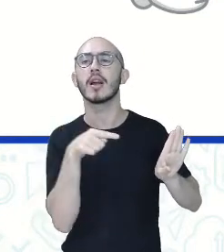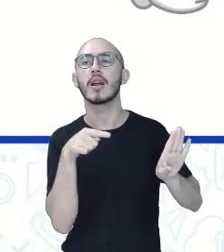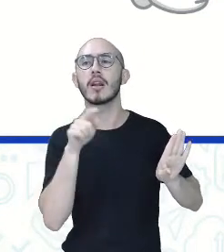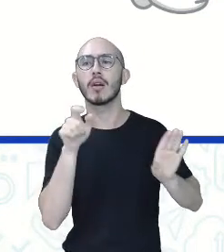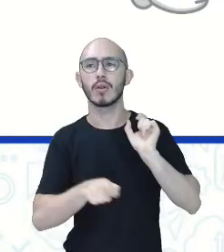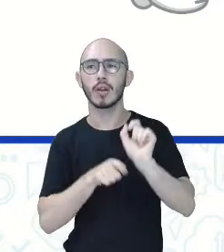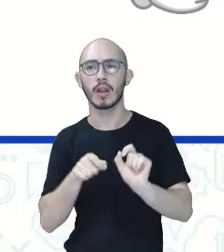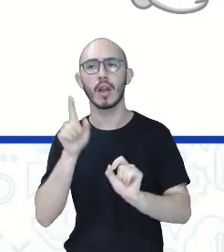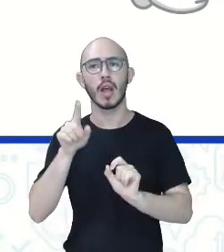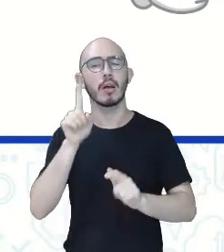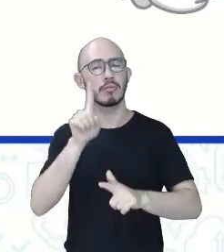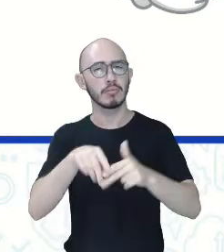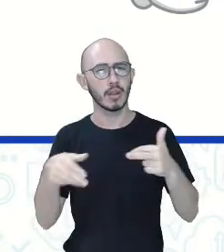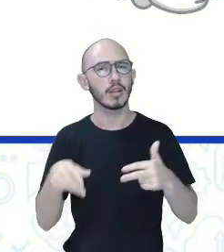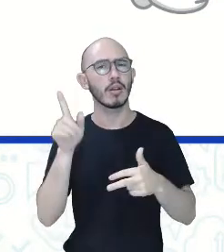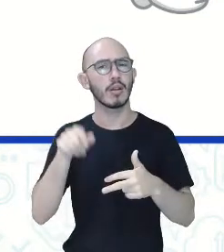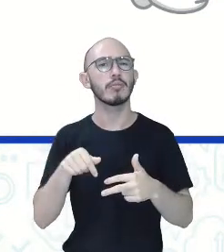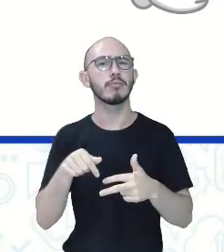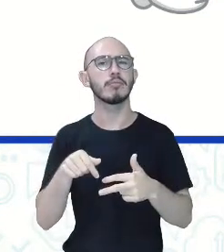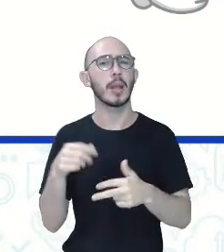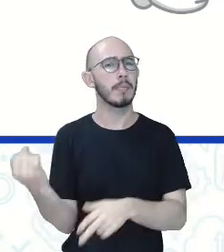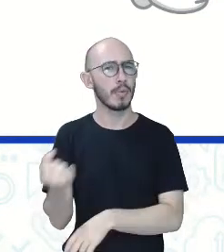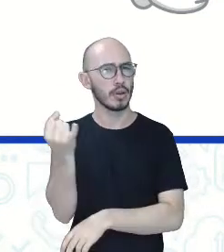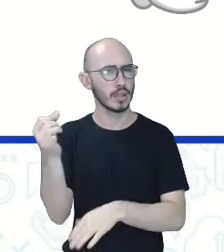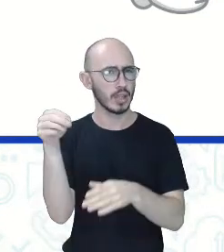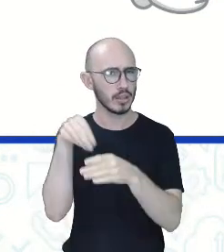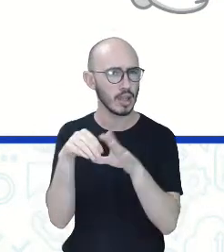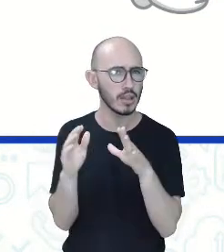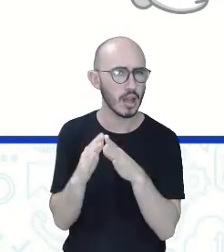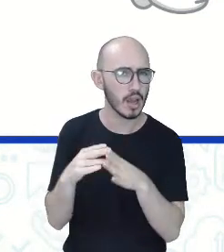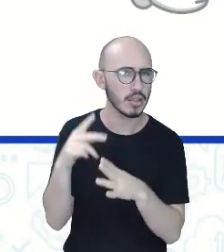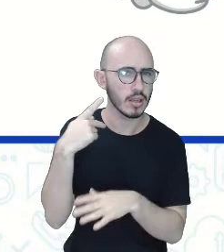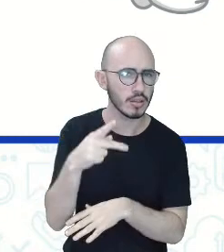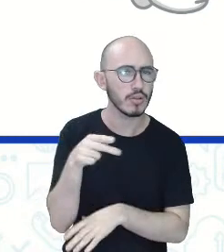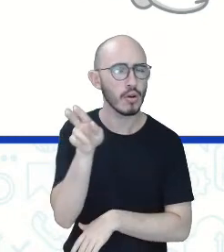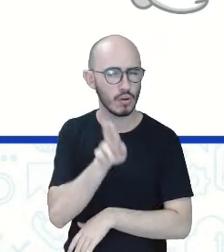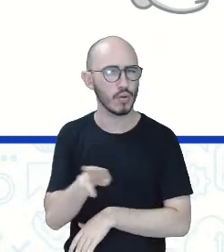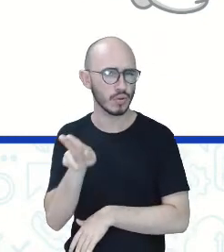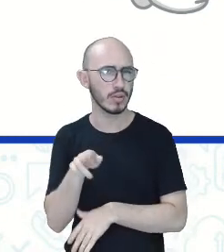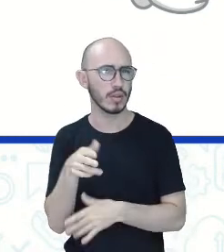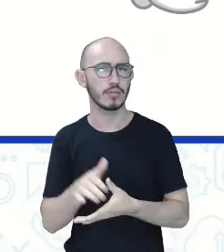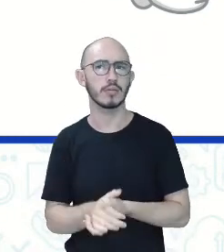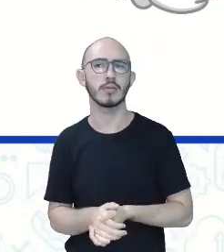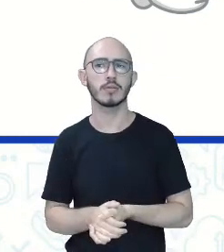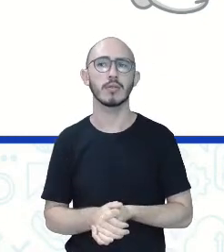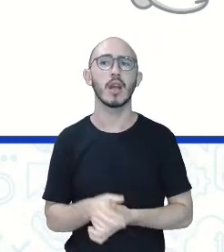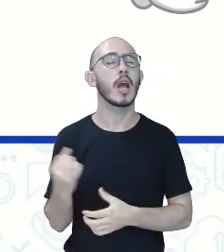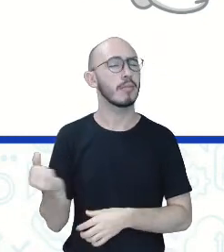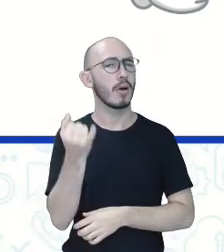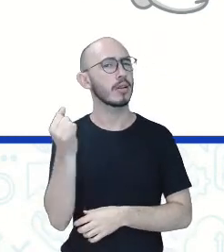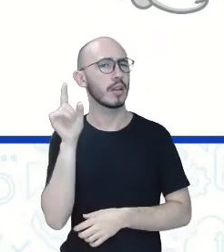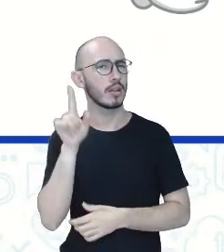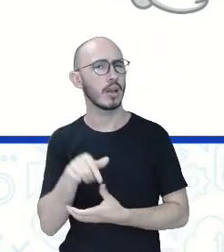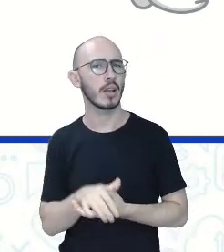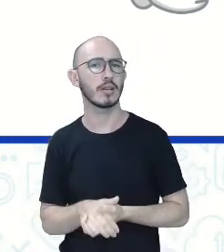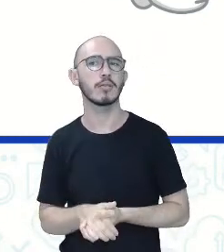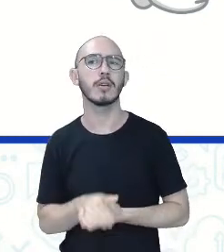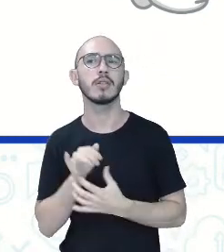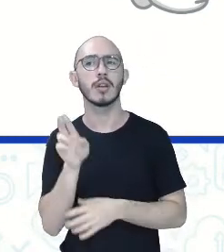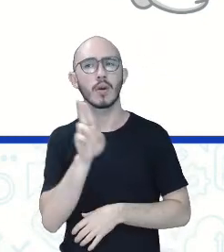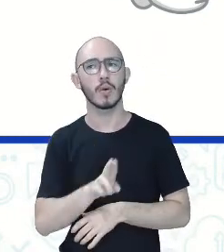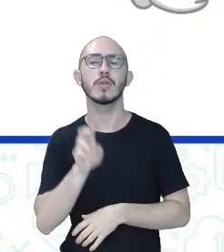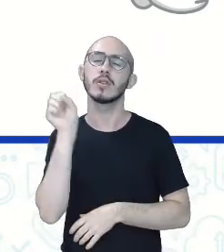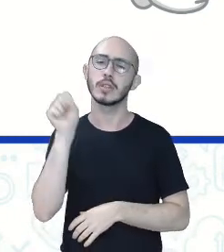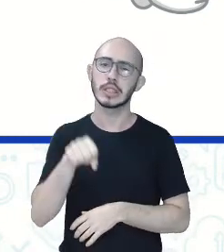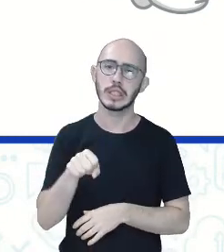um eletrodoméstico importante na sua residência? Vocês usam muito? Se vocês acharem que usam, coloquem